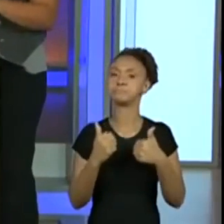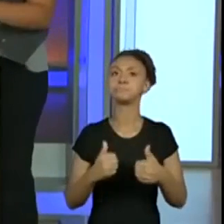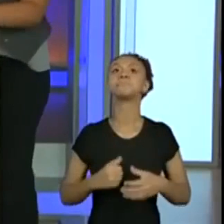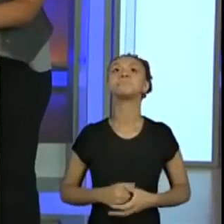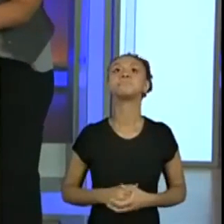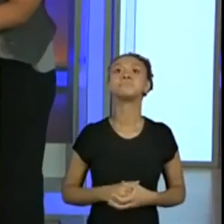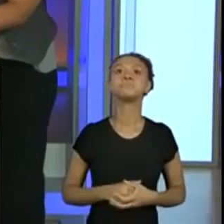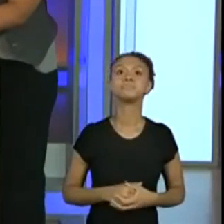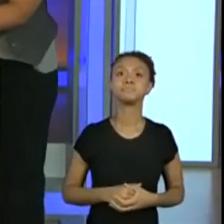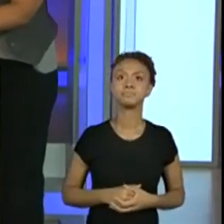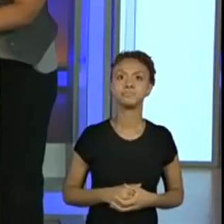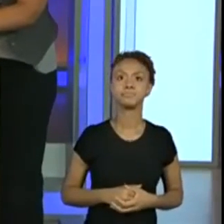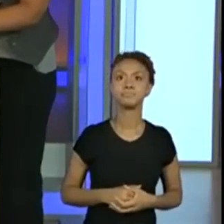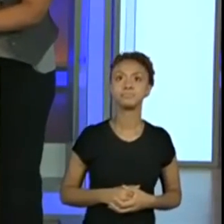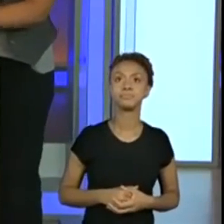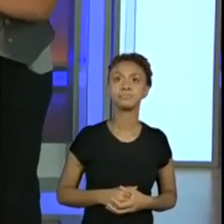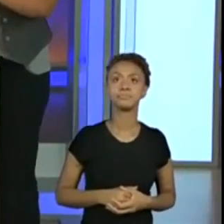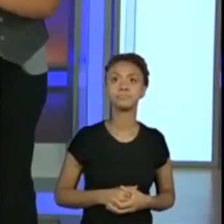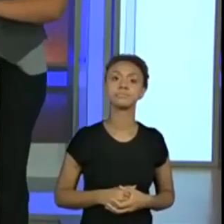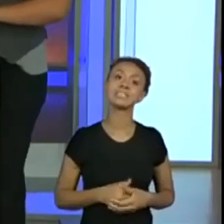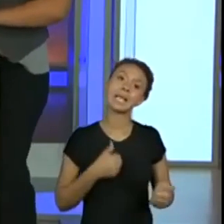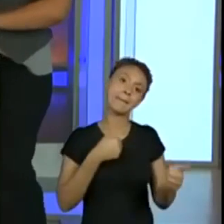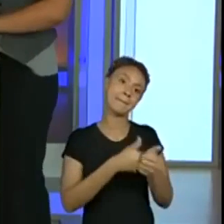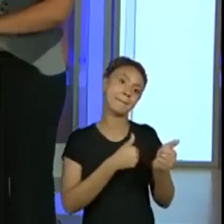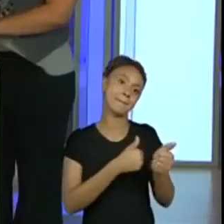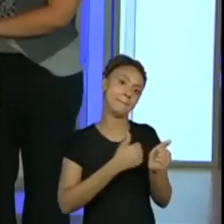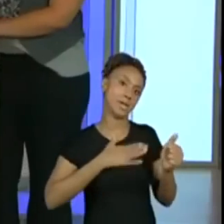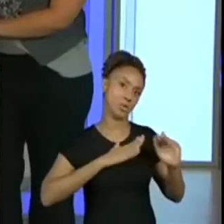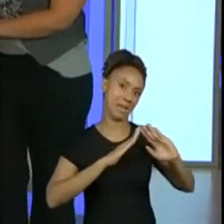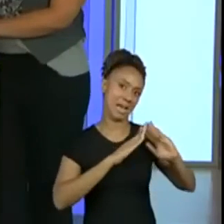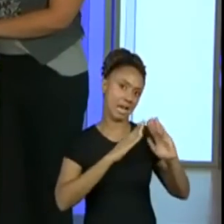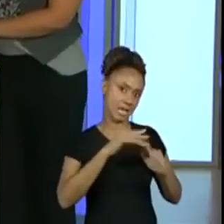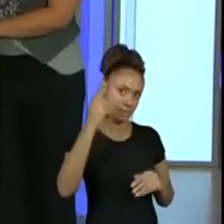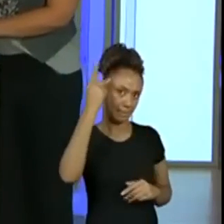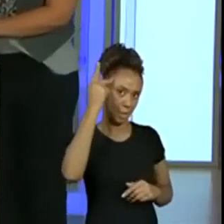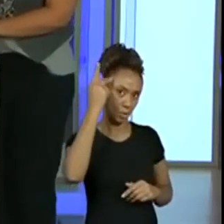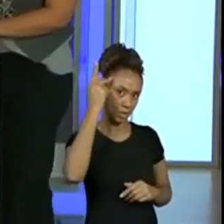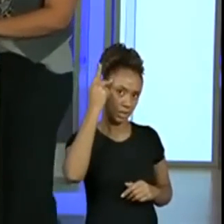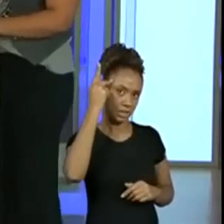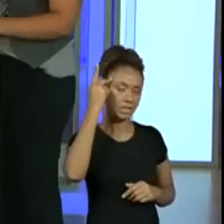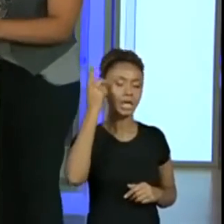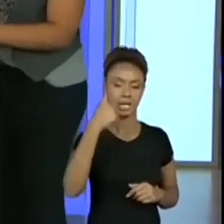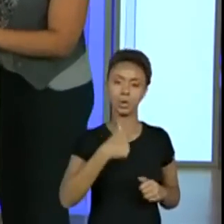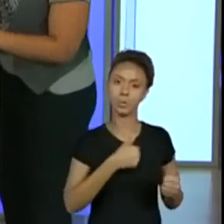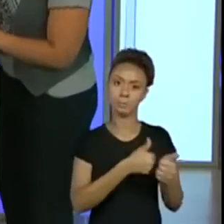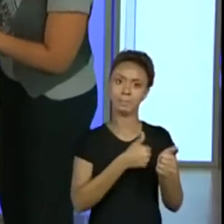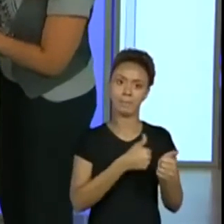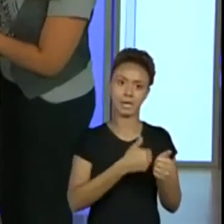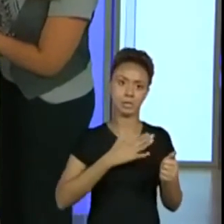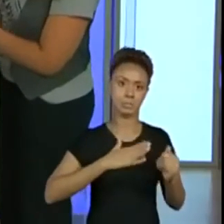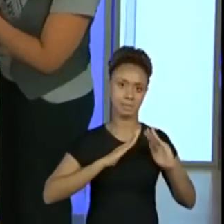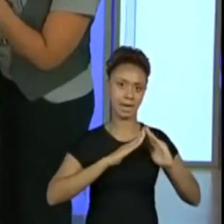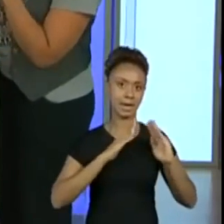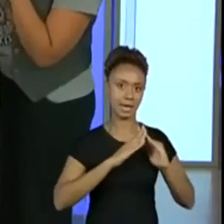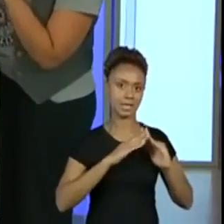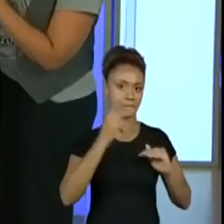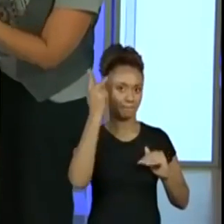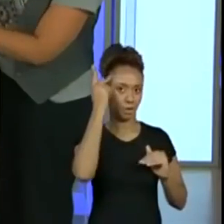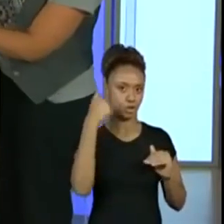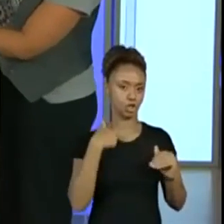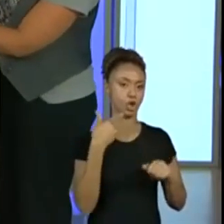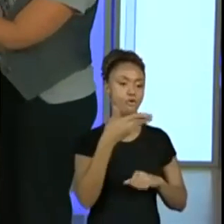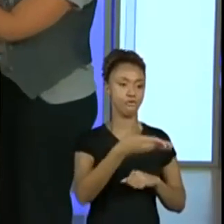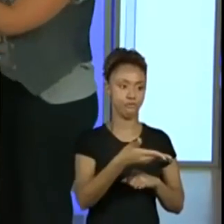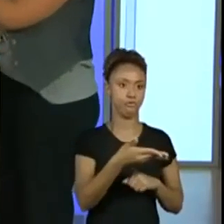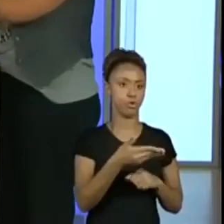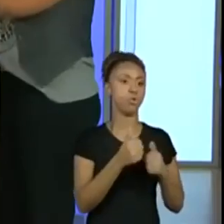também. Ah, e o Mercadinho Paulistinha mercadinho? É mais perto da minha casa, professora. Então, você vai no Paulistinha primeiro? Vou no Paulistinha, tá, então vou ver o preço do arroz e eu já